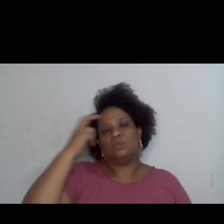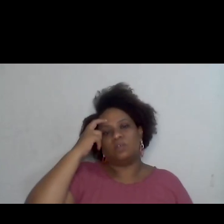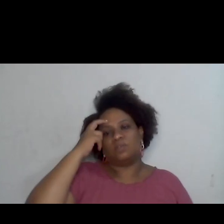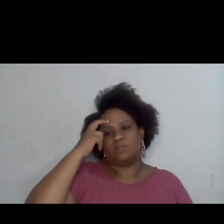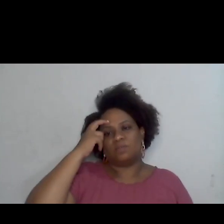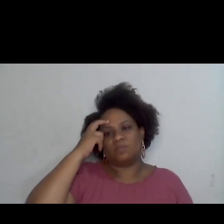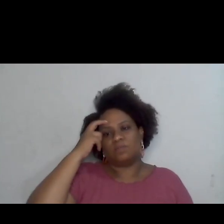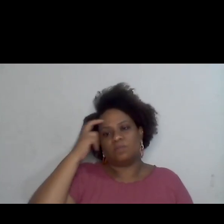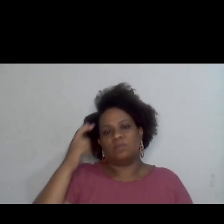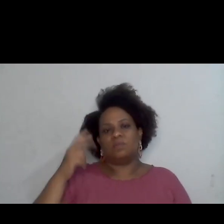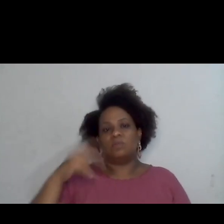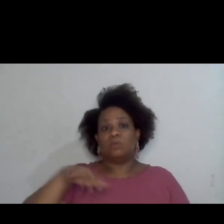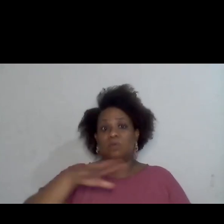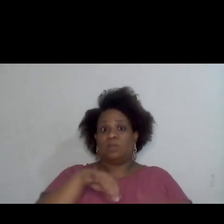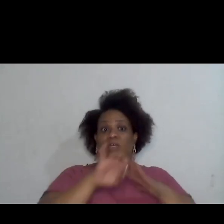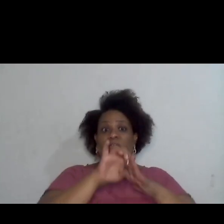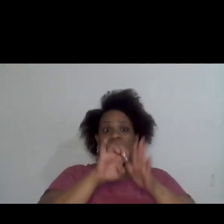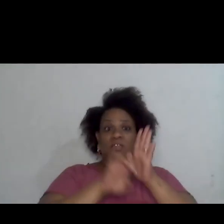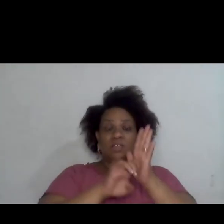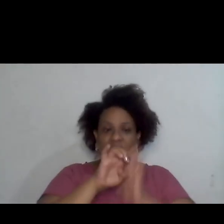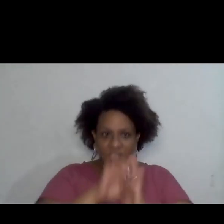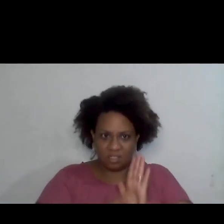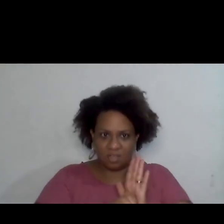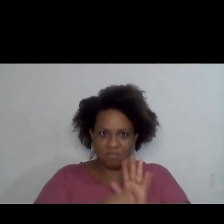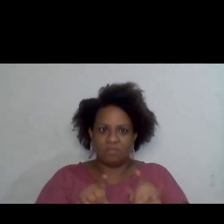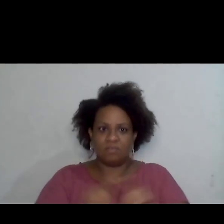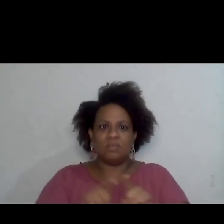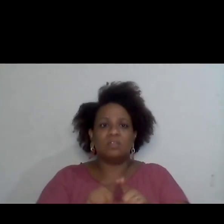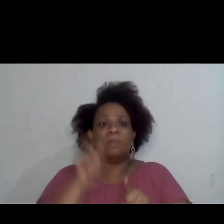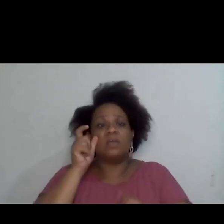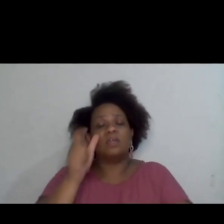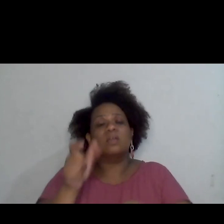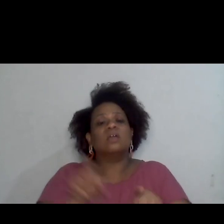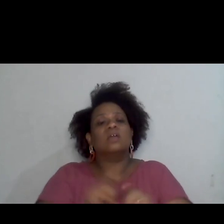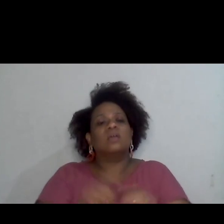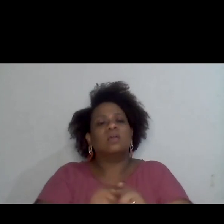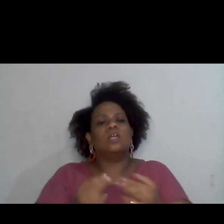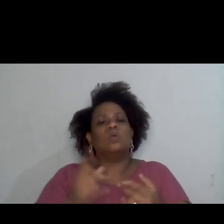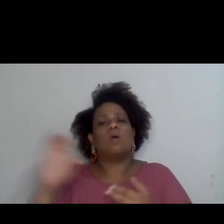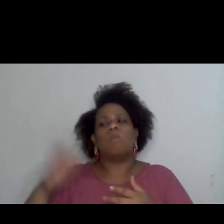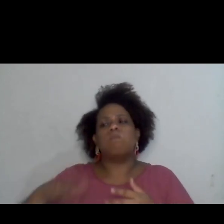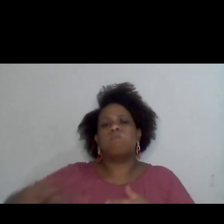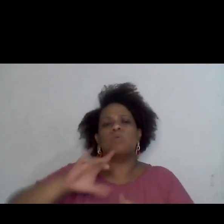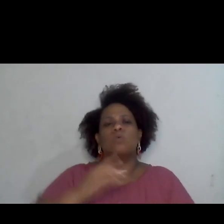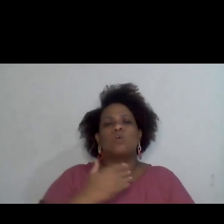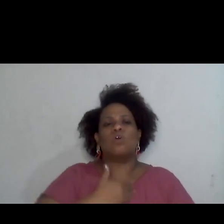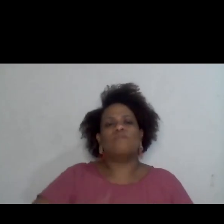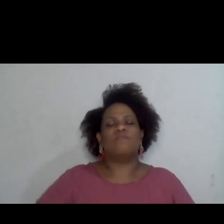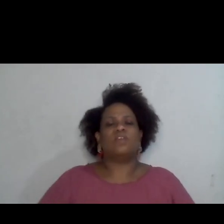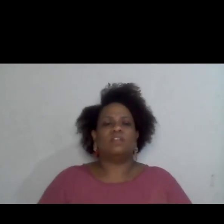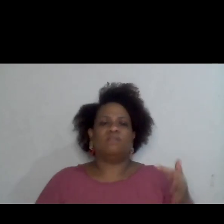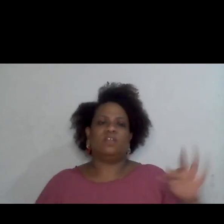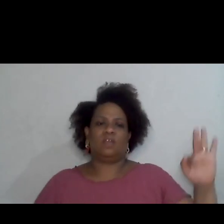no miúdo dos editais, assim como estamos aproveitando essa leva do governo federal, que com a Lei Paulo